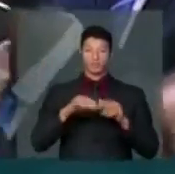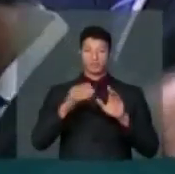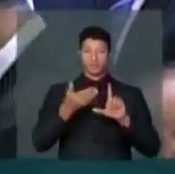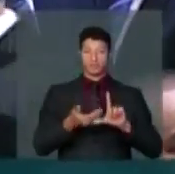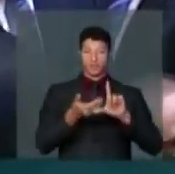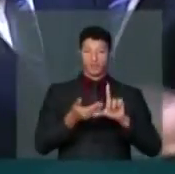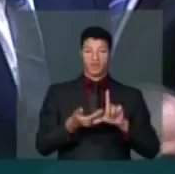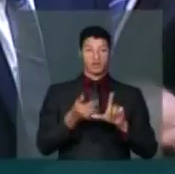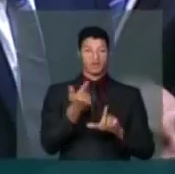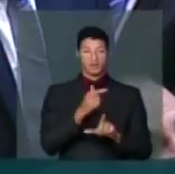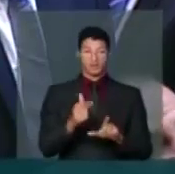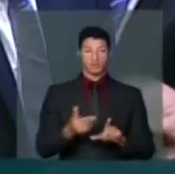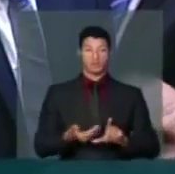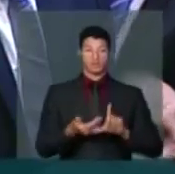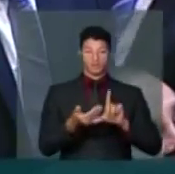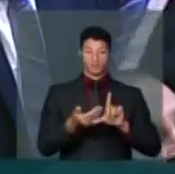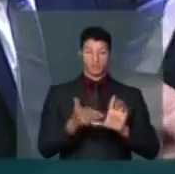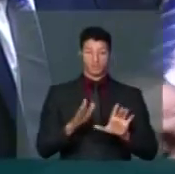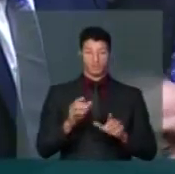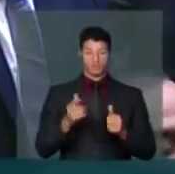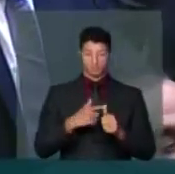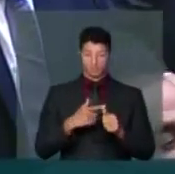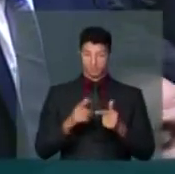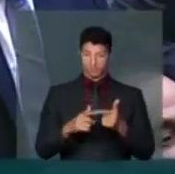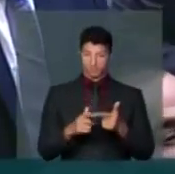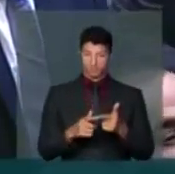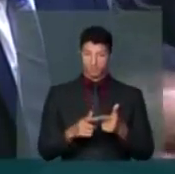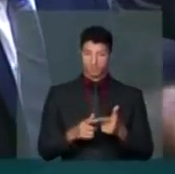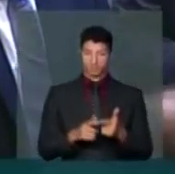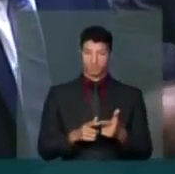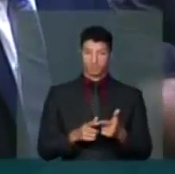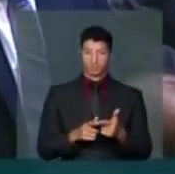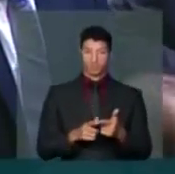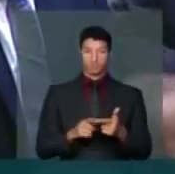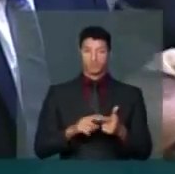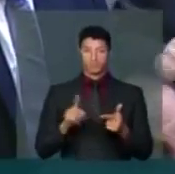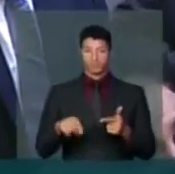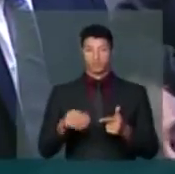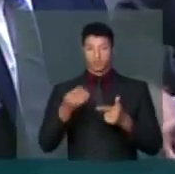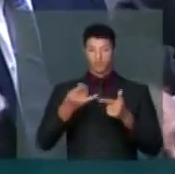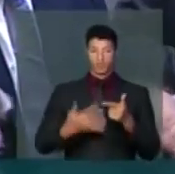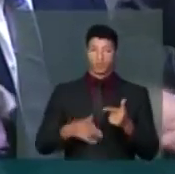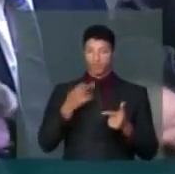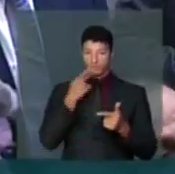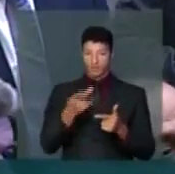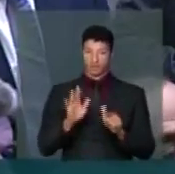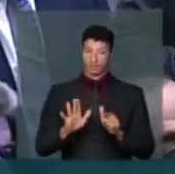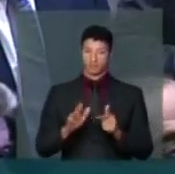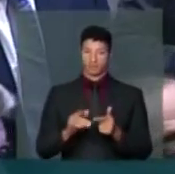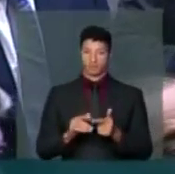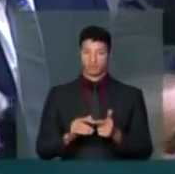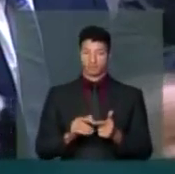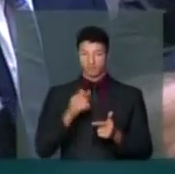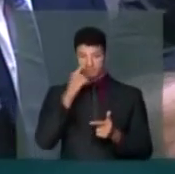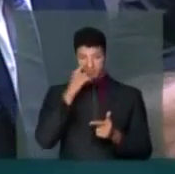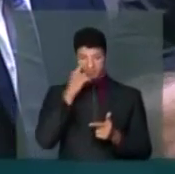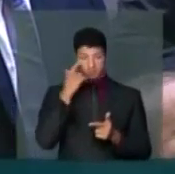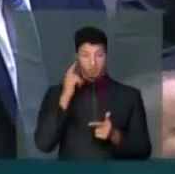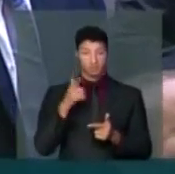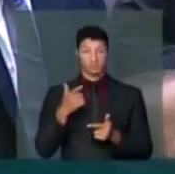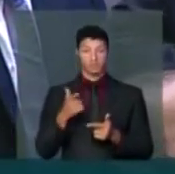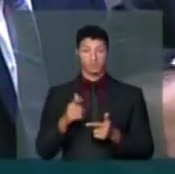Câmara. Não está transmitindo. Segundo ponto. Mas isso é um detalhe que eu falei. Segundo ponto. Vossa Excelência foi enganado, está